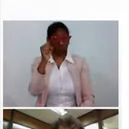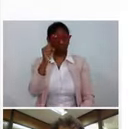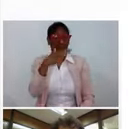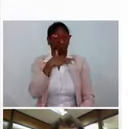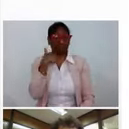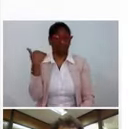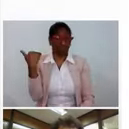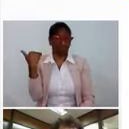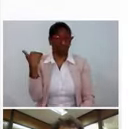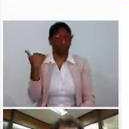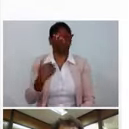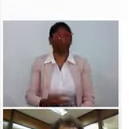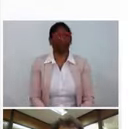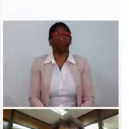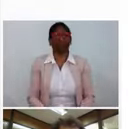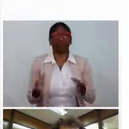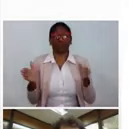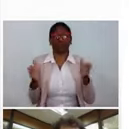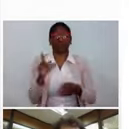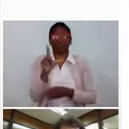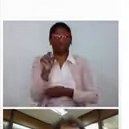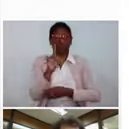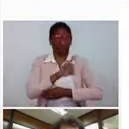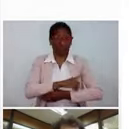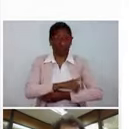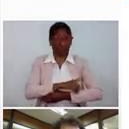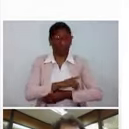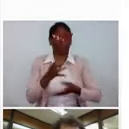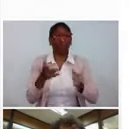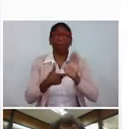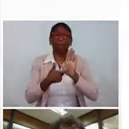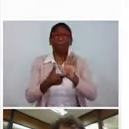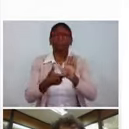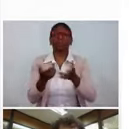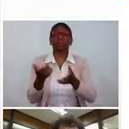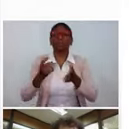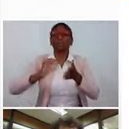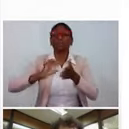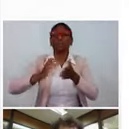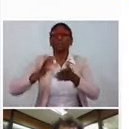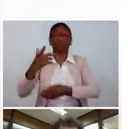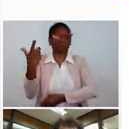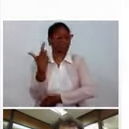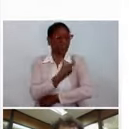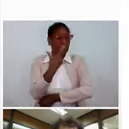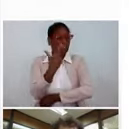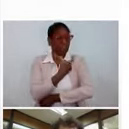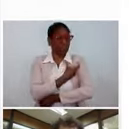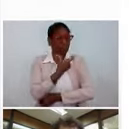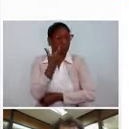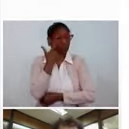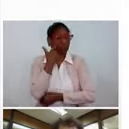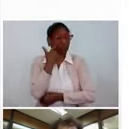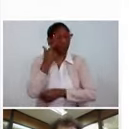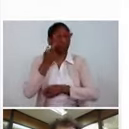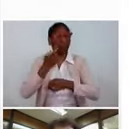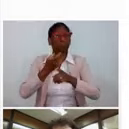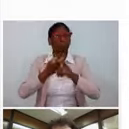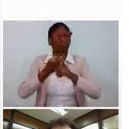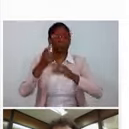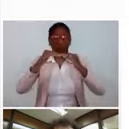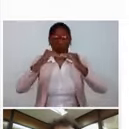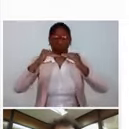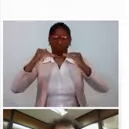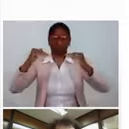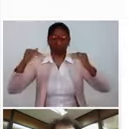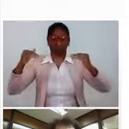mil habitantes. Como comparação, aqui a gente traz os dados da vacinação, né? Então, aqui no eixo horizontal, quanto